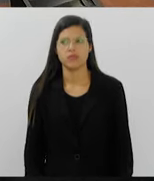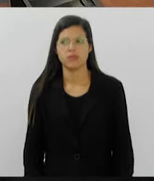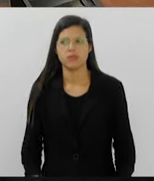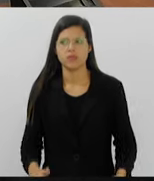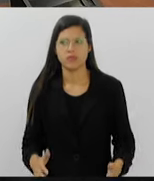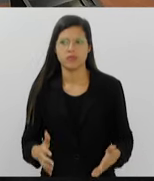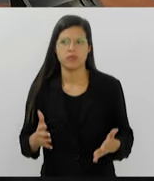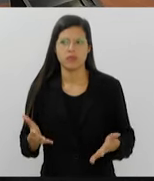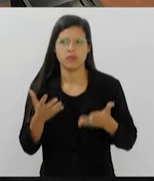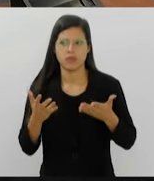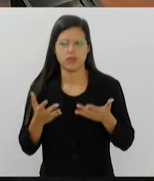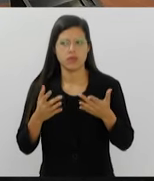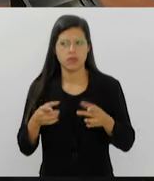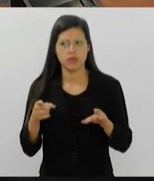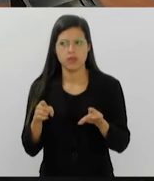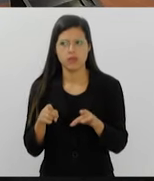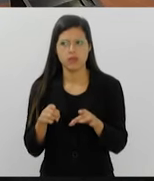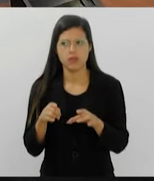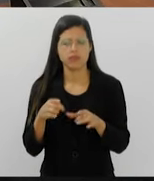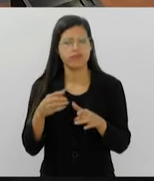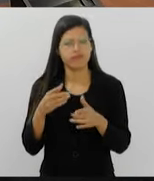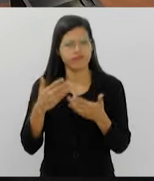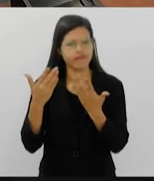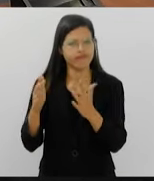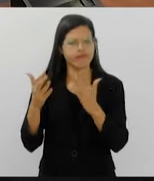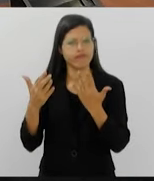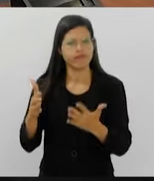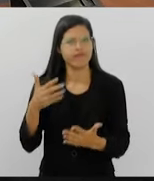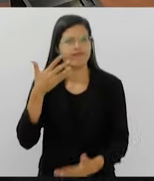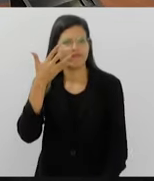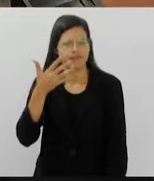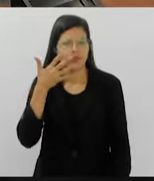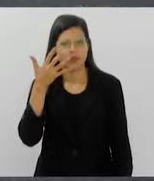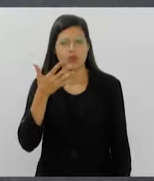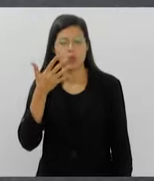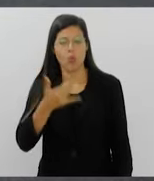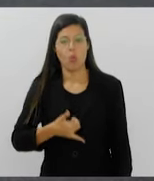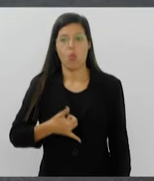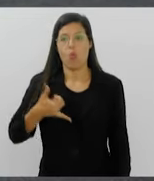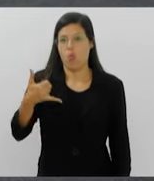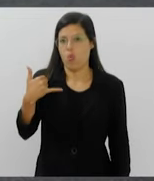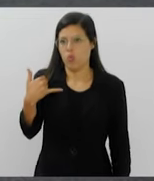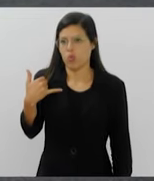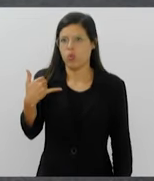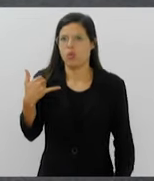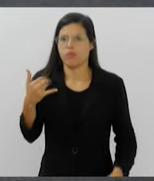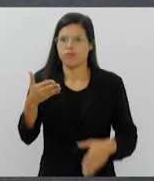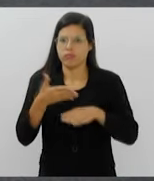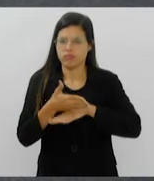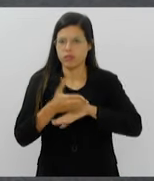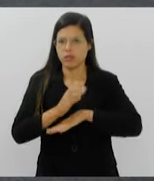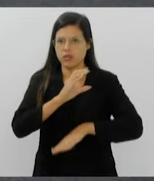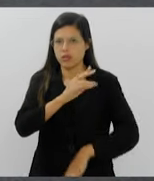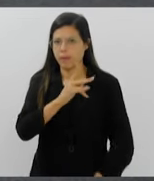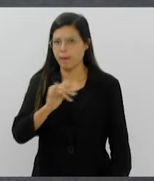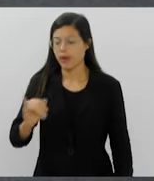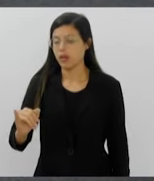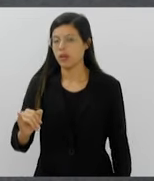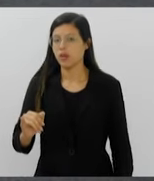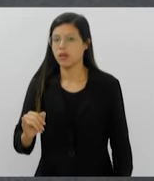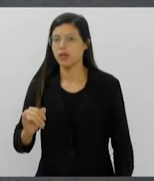Pombel, parabenizá-lo. Com muito orgulho, integrei e integro essa CPI e, sobretudo,